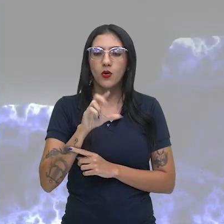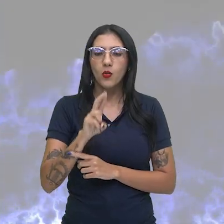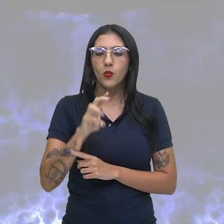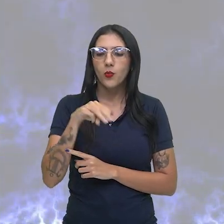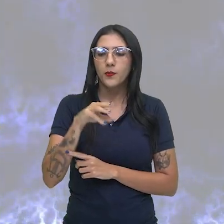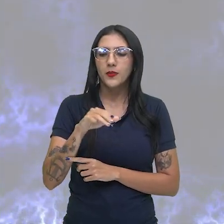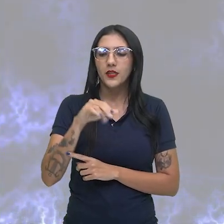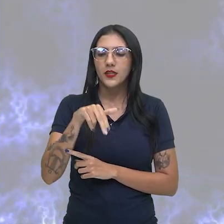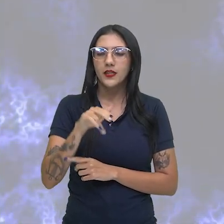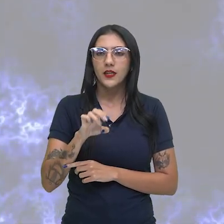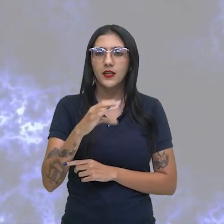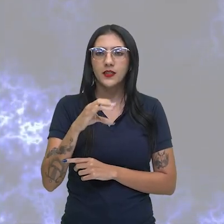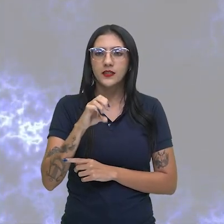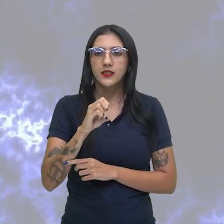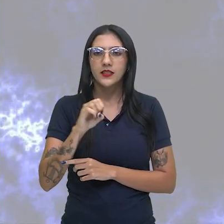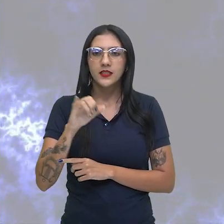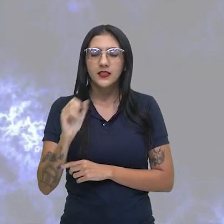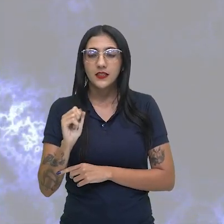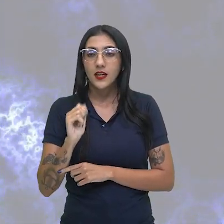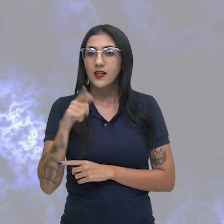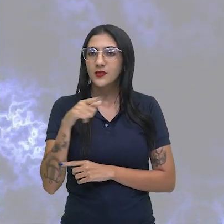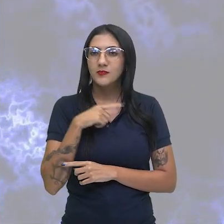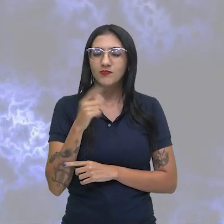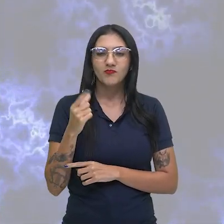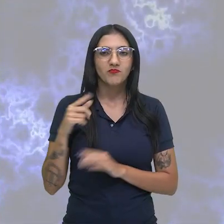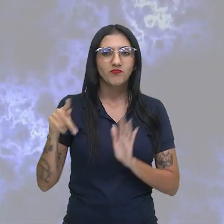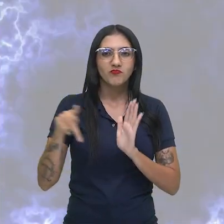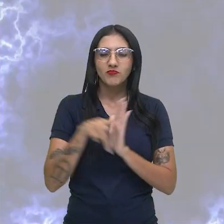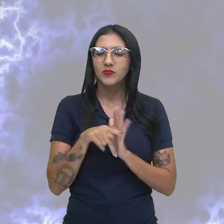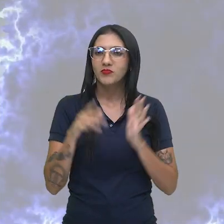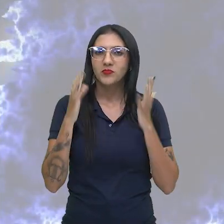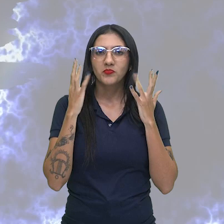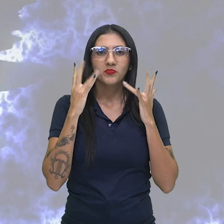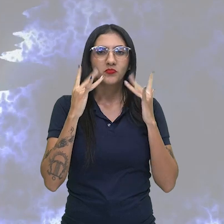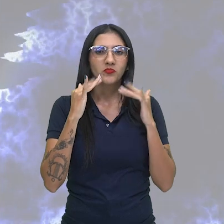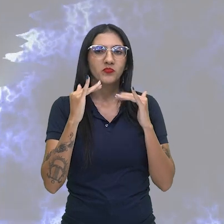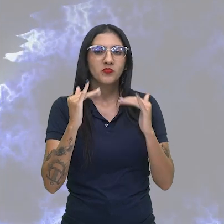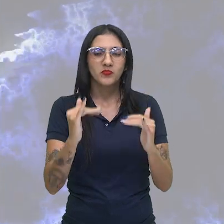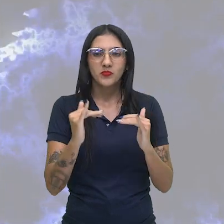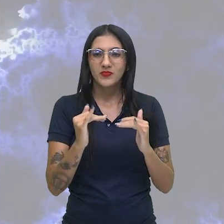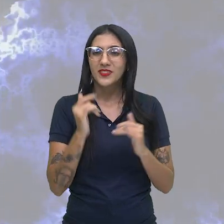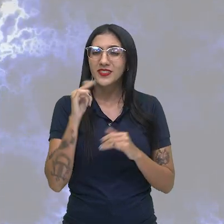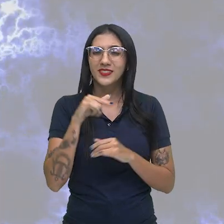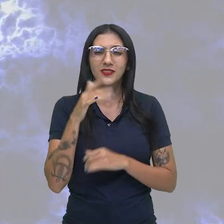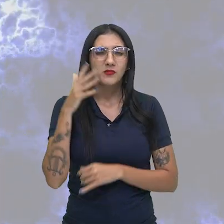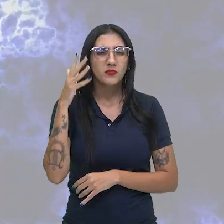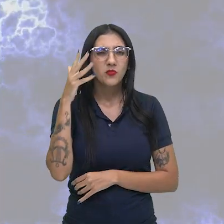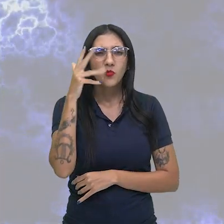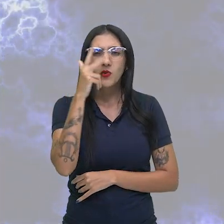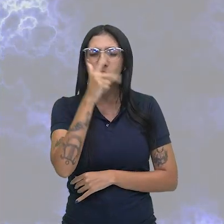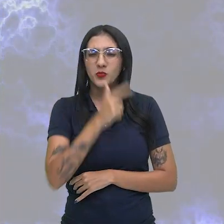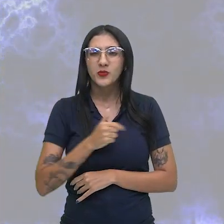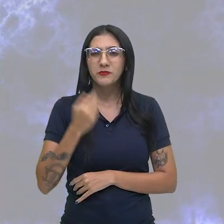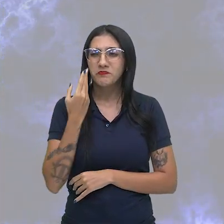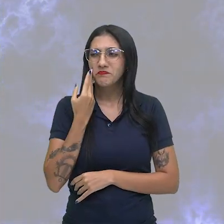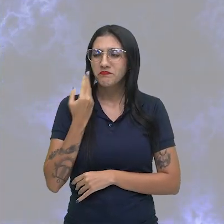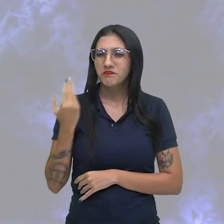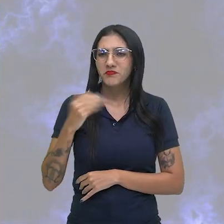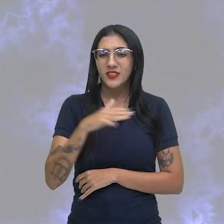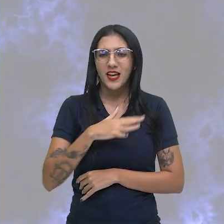bioluminescência. O espetáculo da natureza não poderia ser mais bonito. Praias